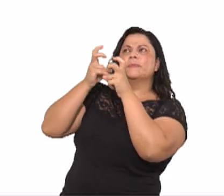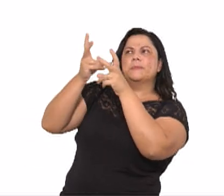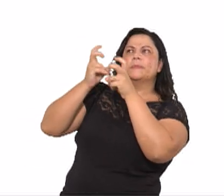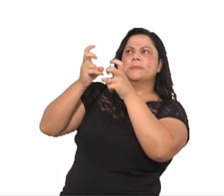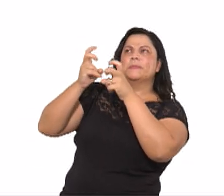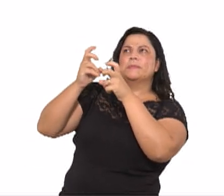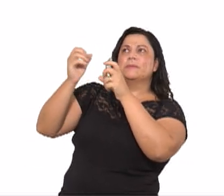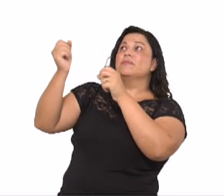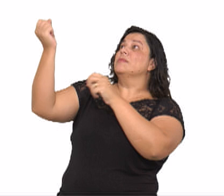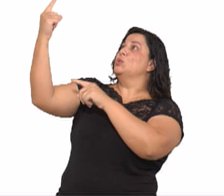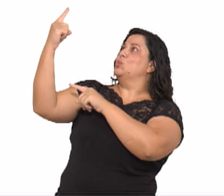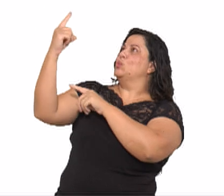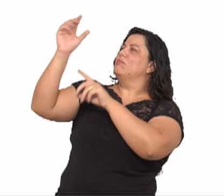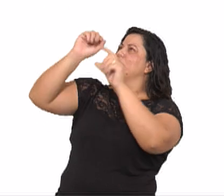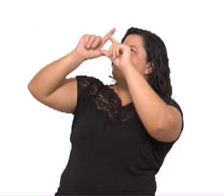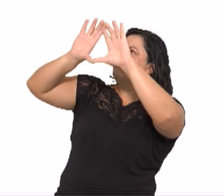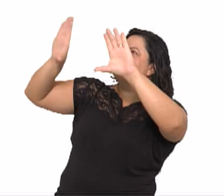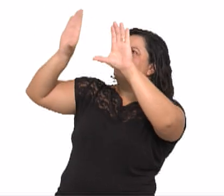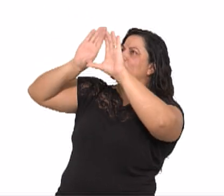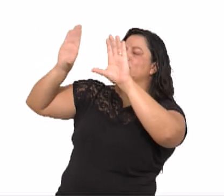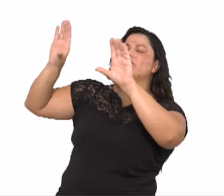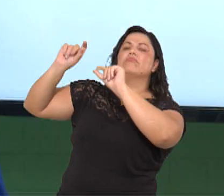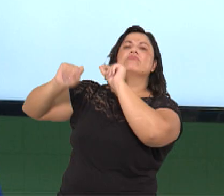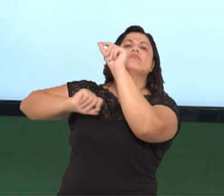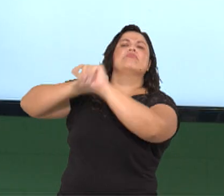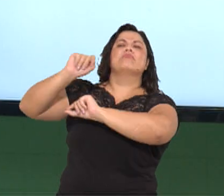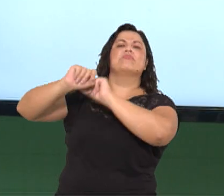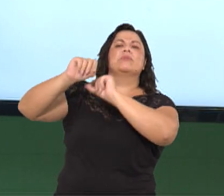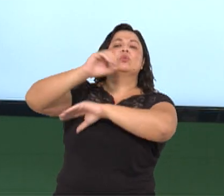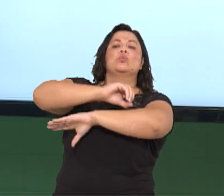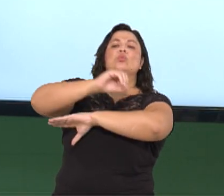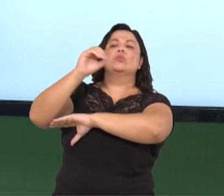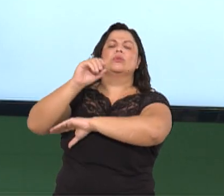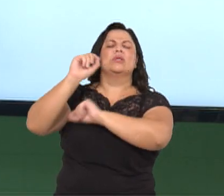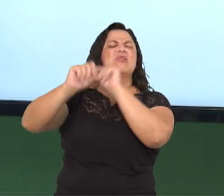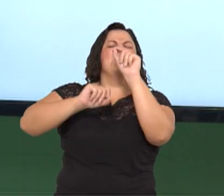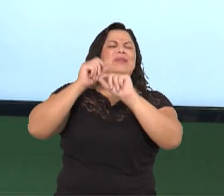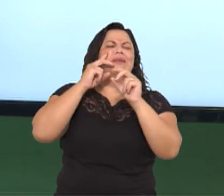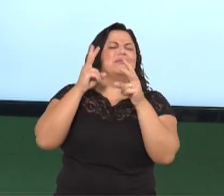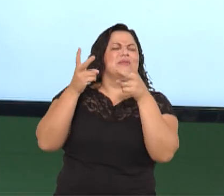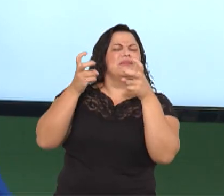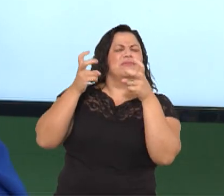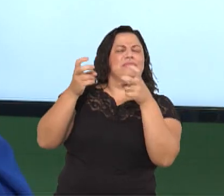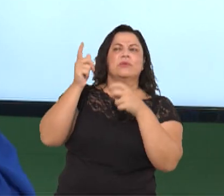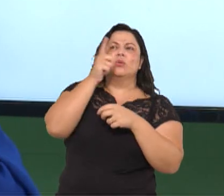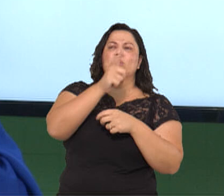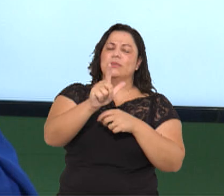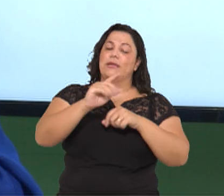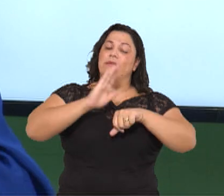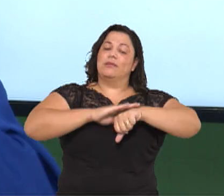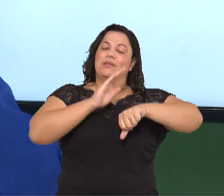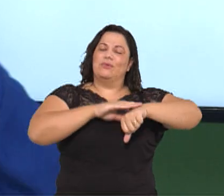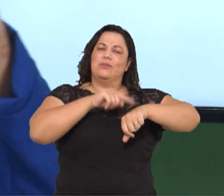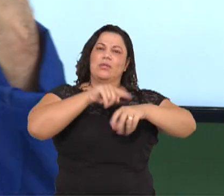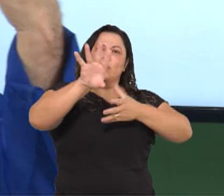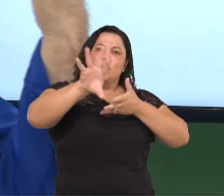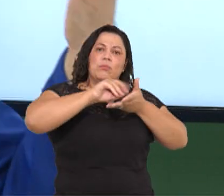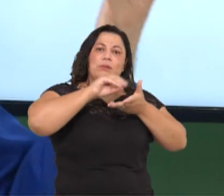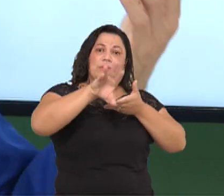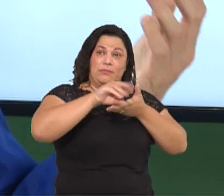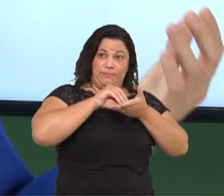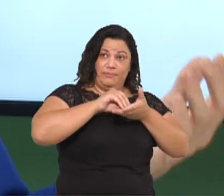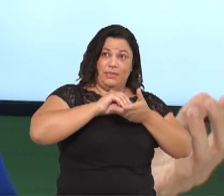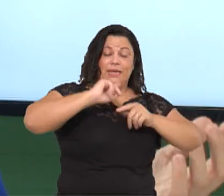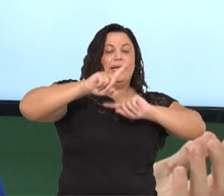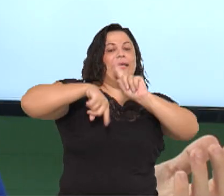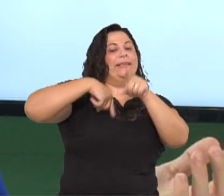astros podem ser observados? Então eu vou dar um tempo para vocês copiarem essa pergunta, vocês vão ter um tempo maior na